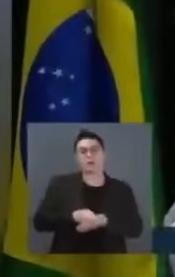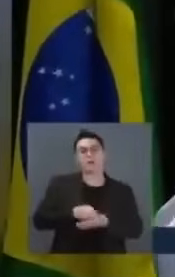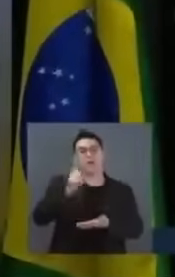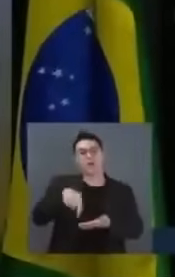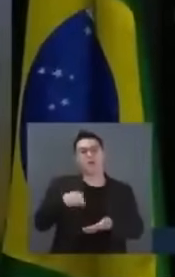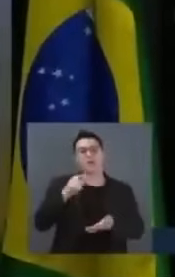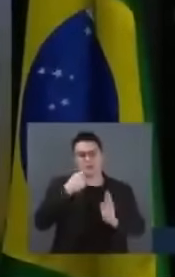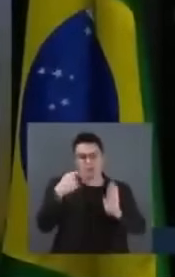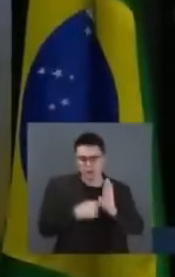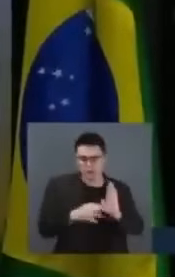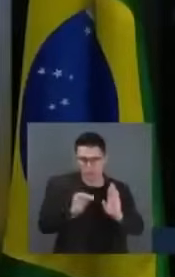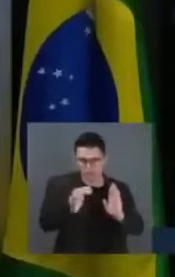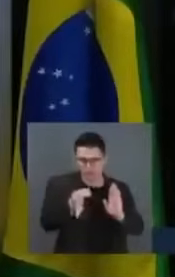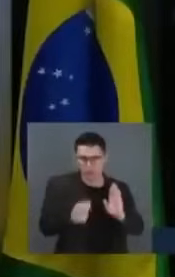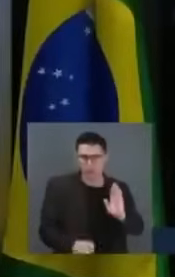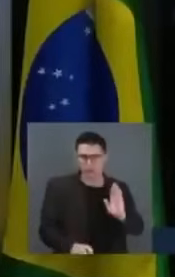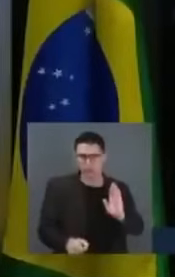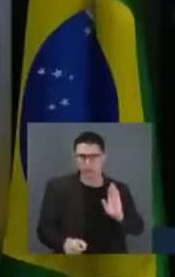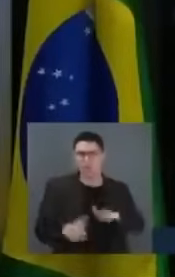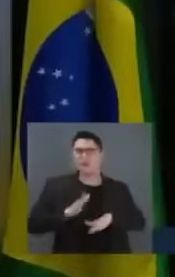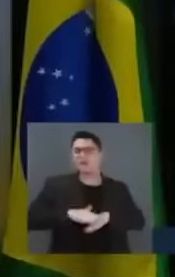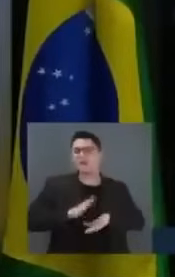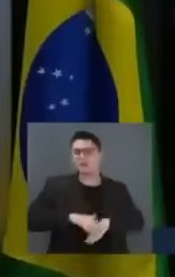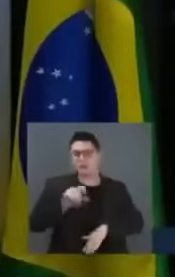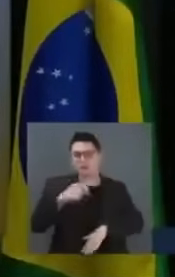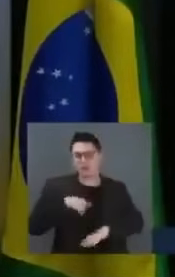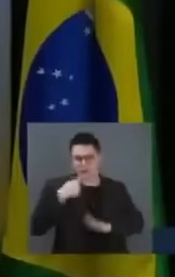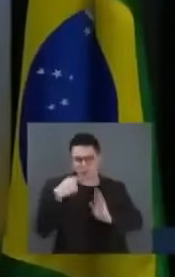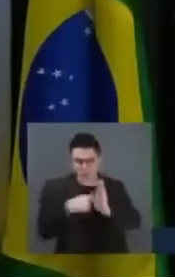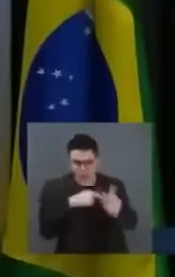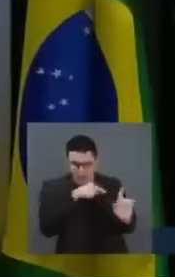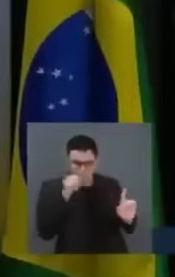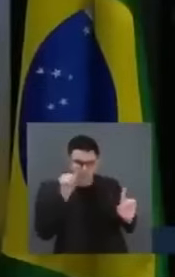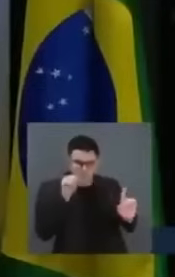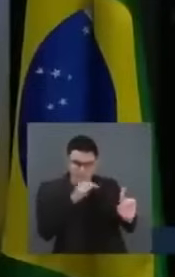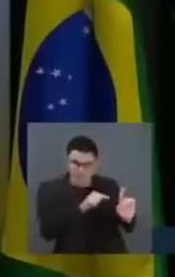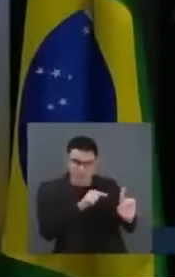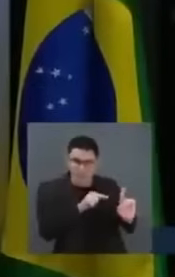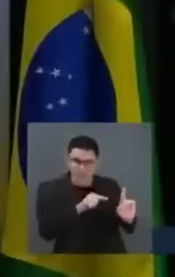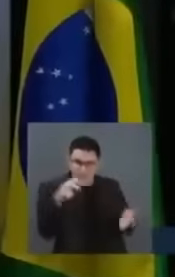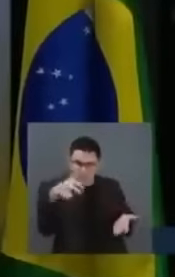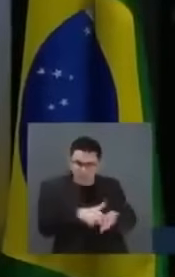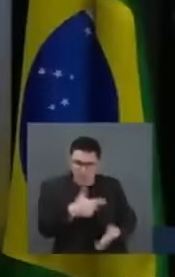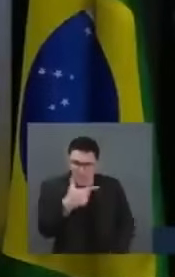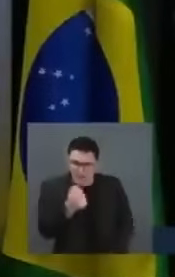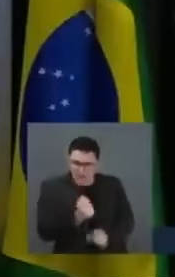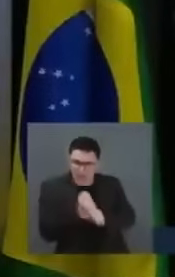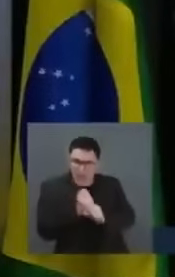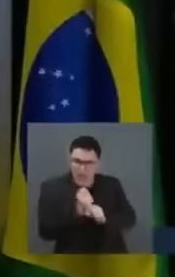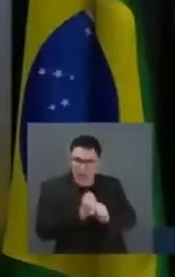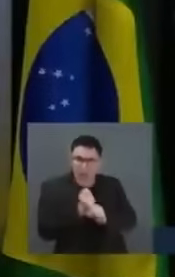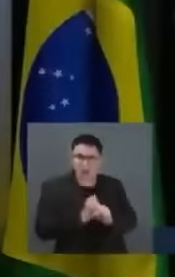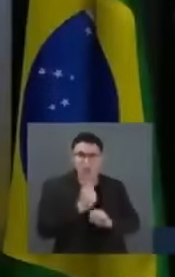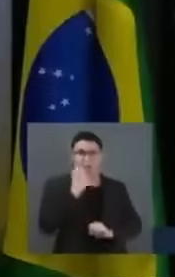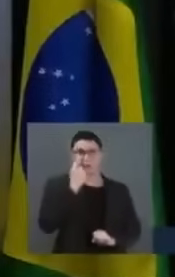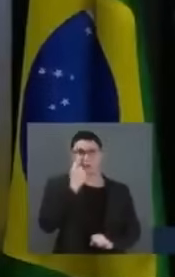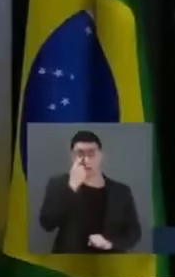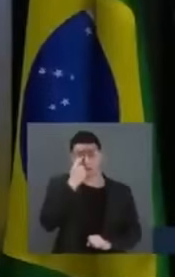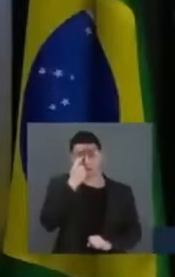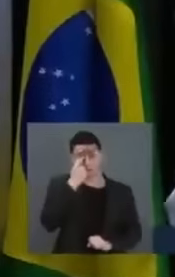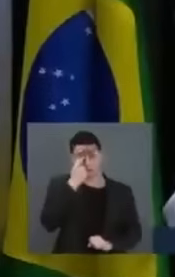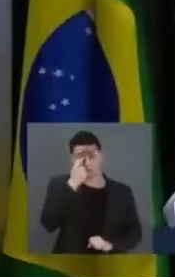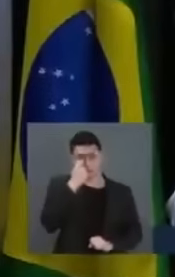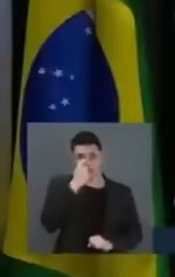a denunciar. Ele vai fazer o quê? Vai denunciar a filha para 20 anos de cadeia? E se